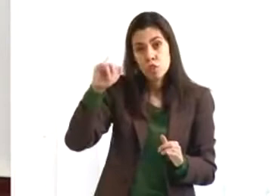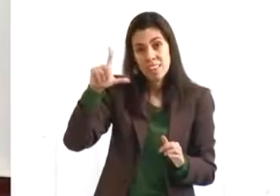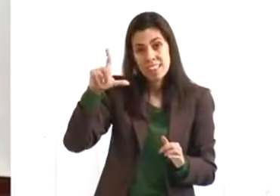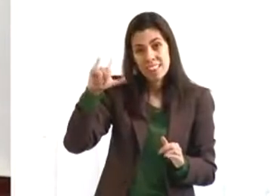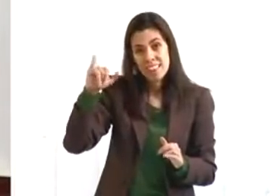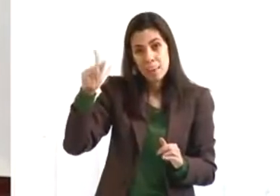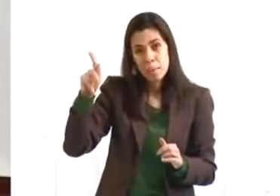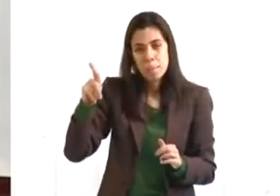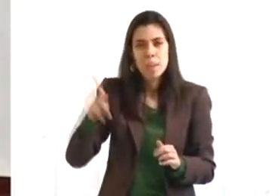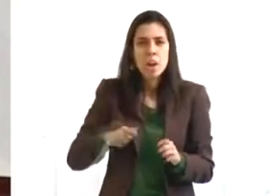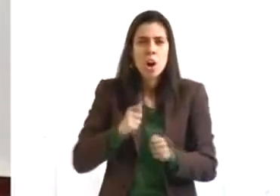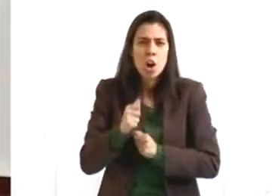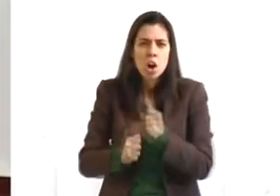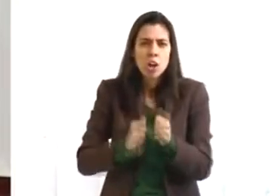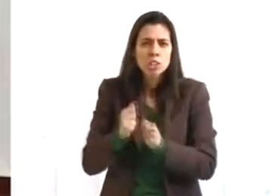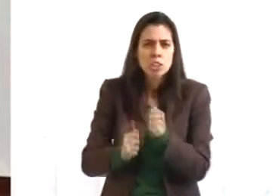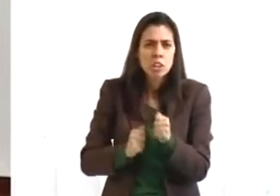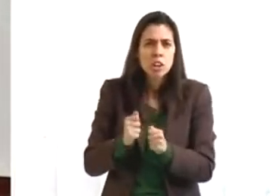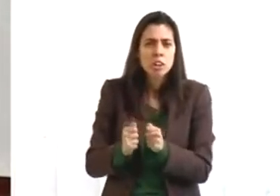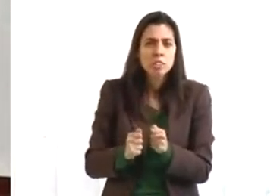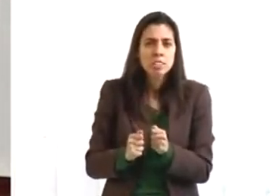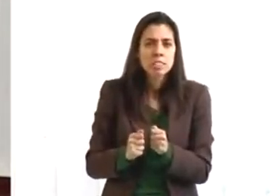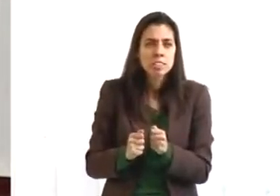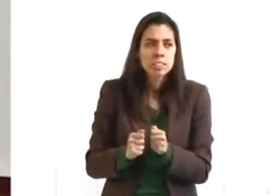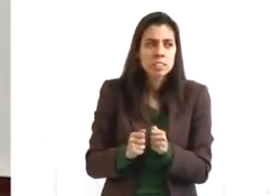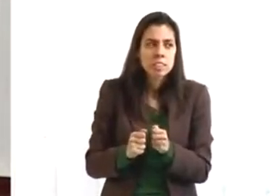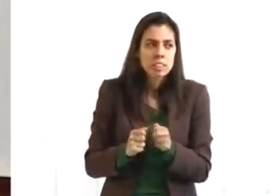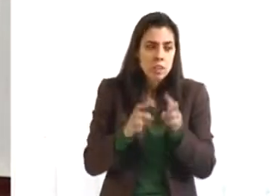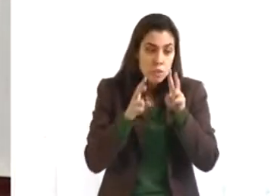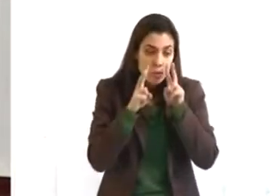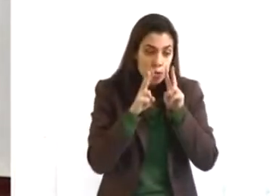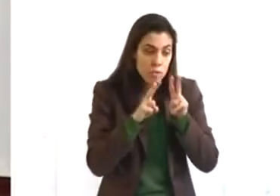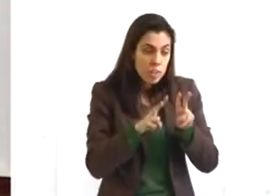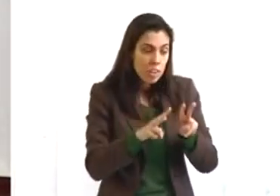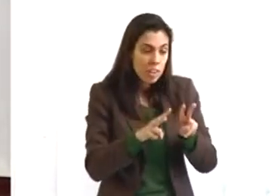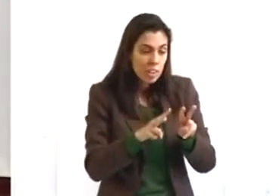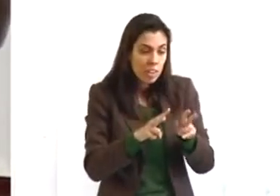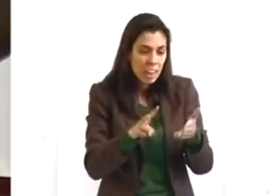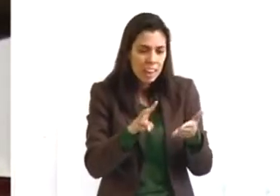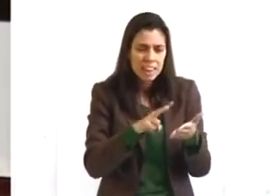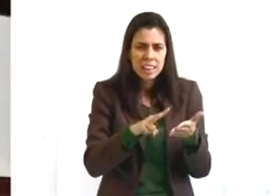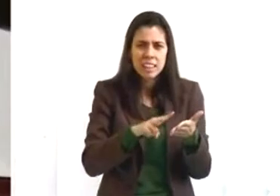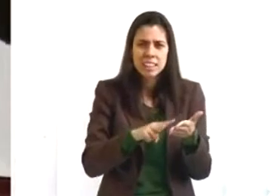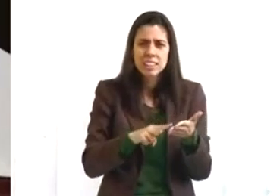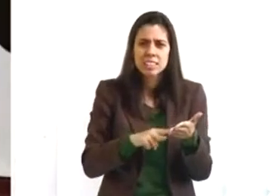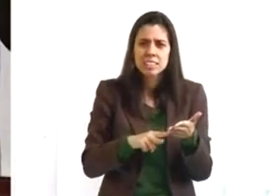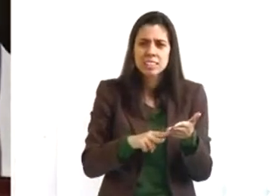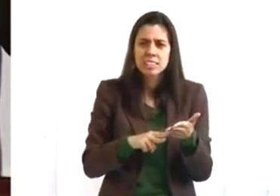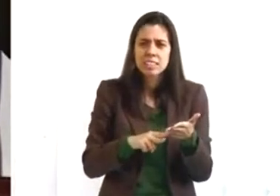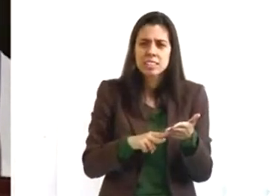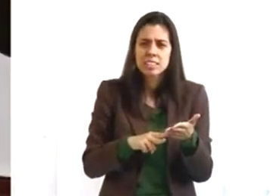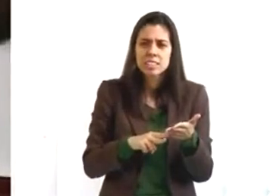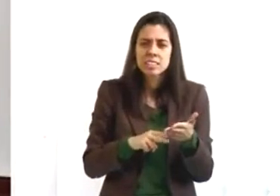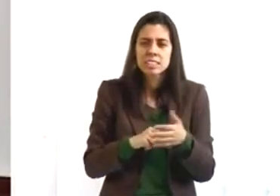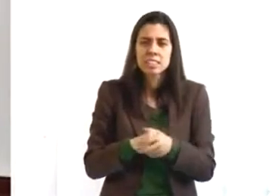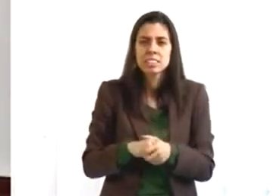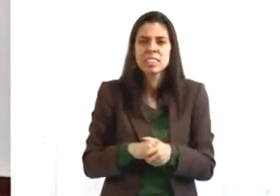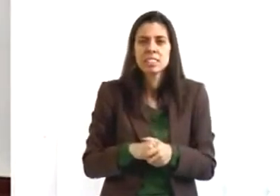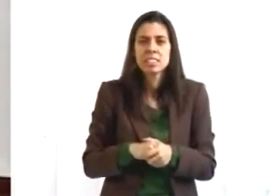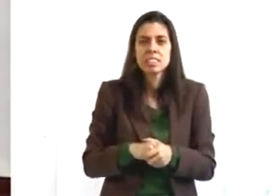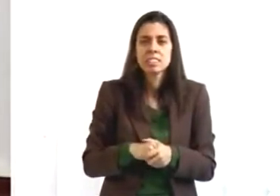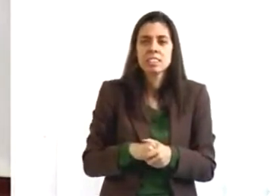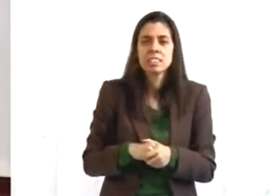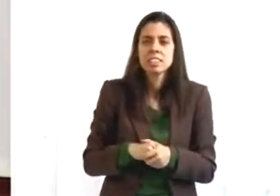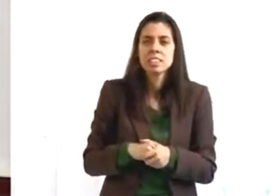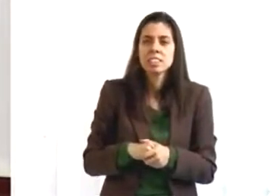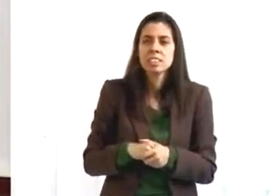carruagem, e ele escuta o etíope lendo Isaías, Deus dá a Filipe agora o discernimento,